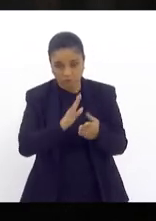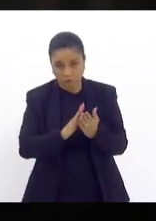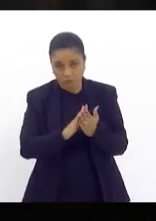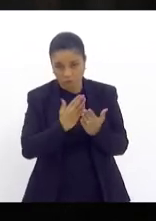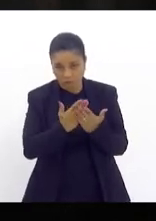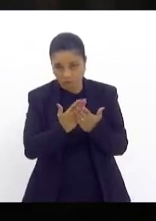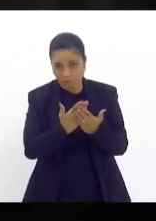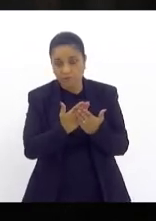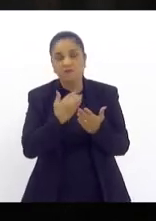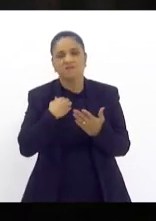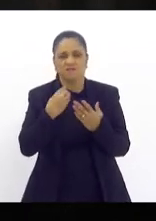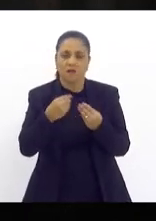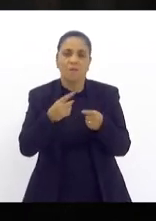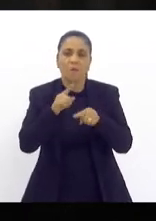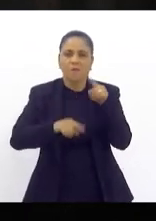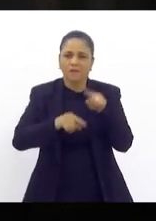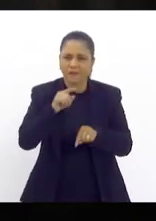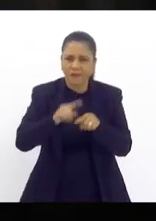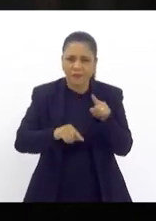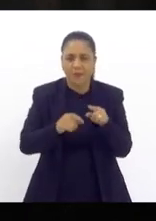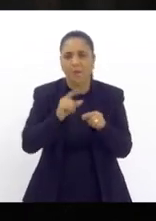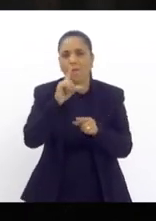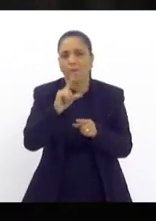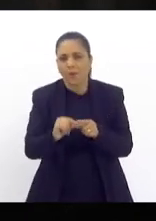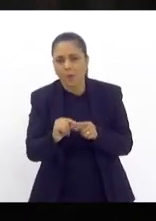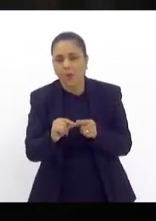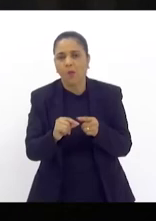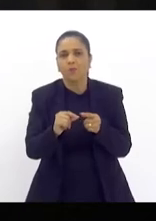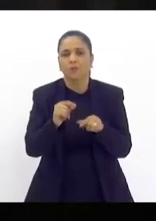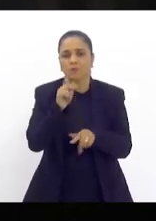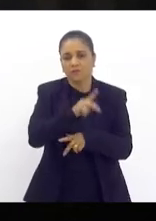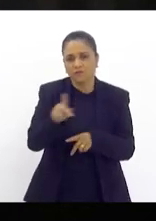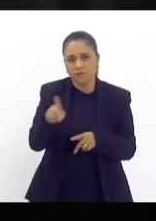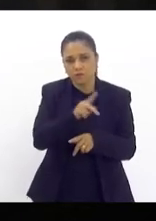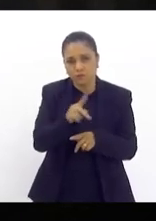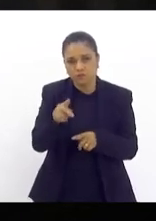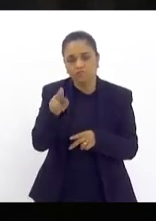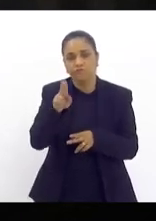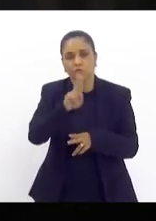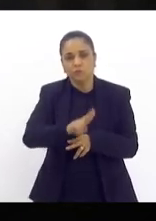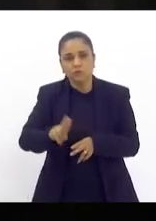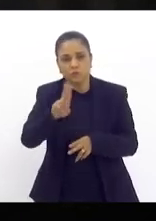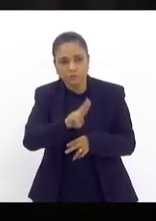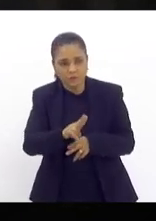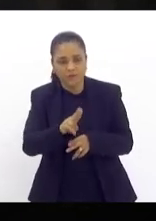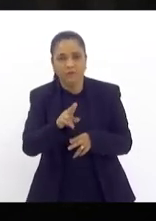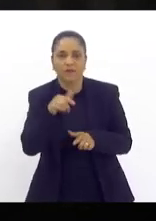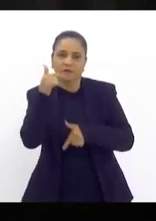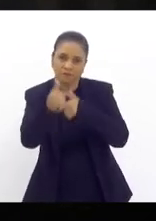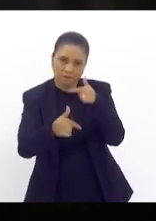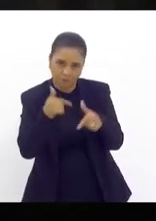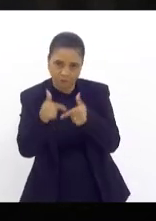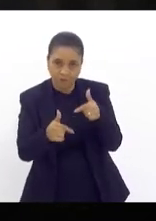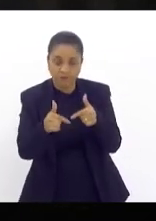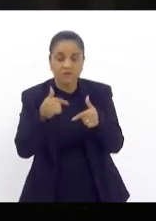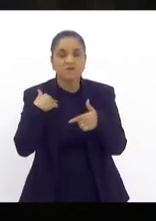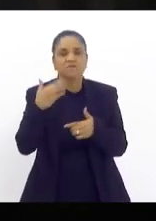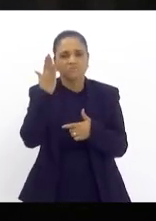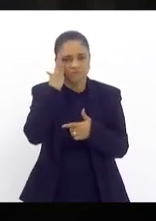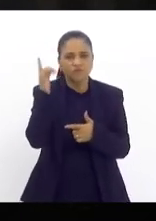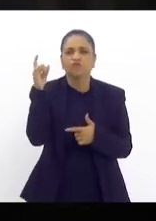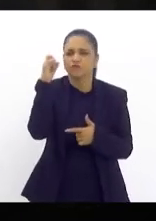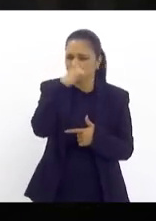precariedade do material disponibilizado para que professores façam seu trabalho. Então, esses fatores dificultam muito